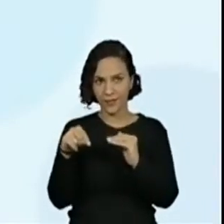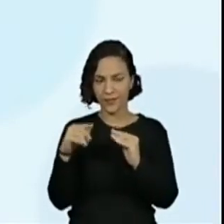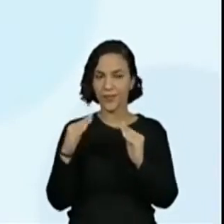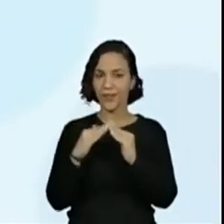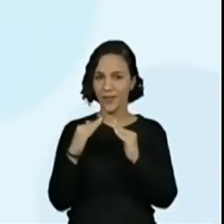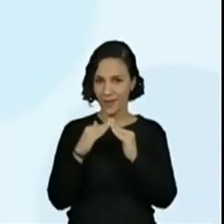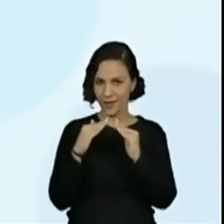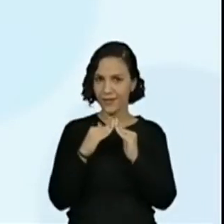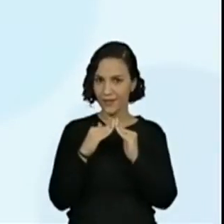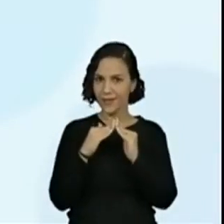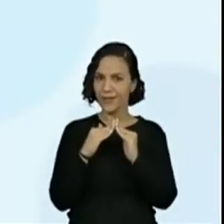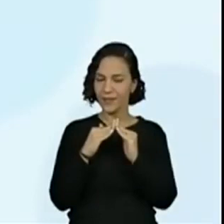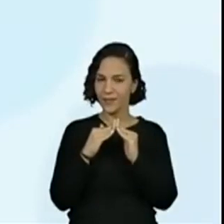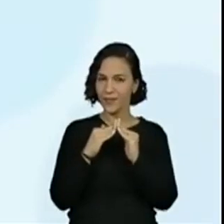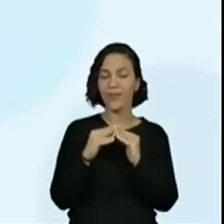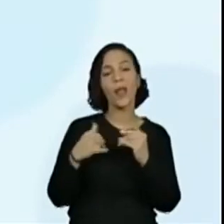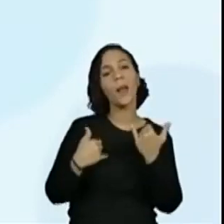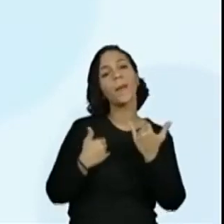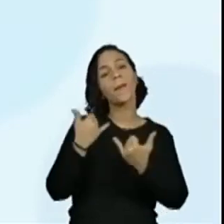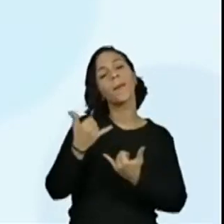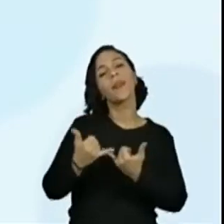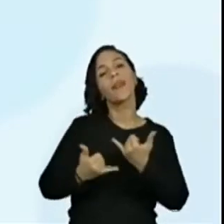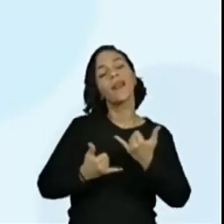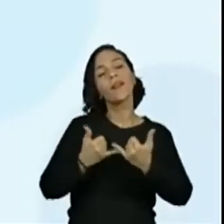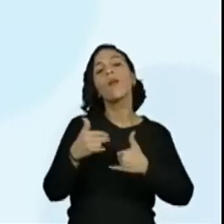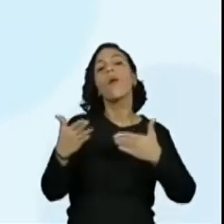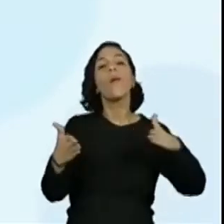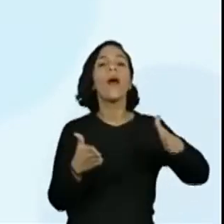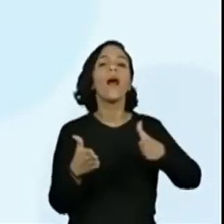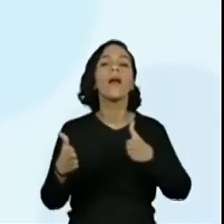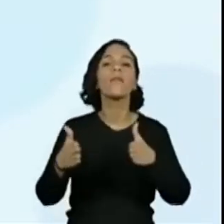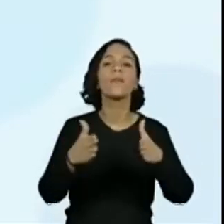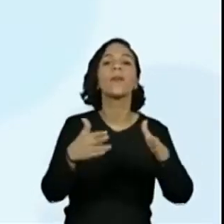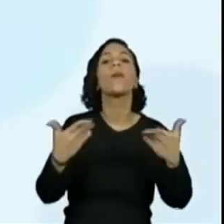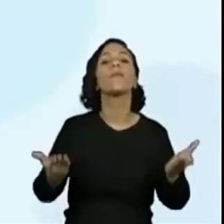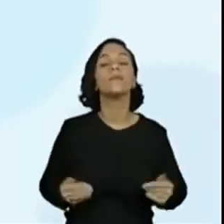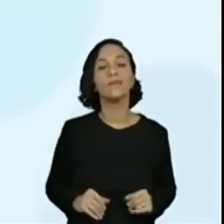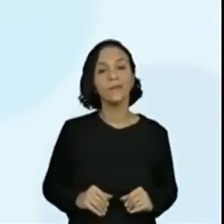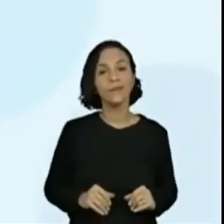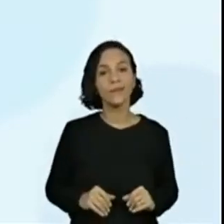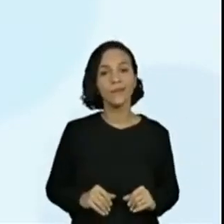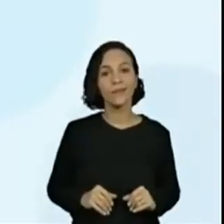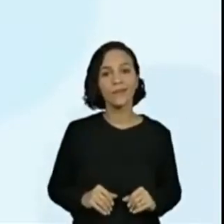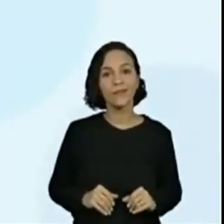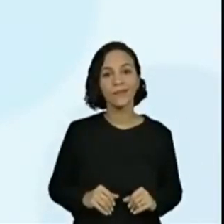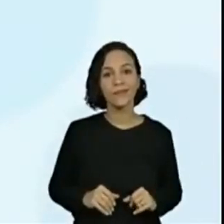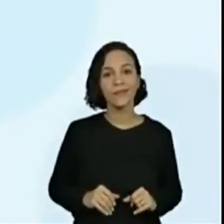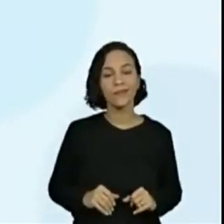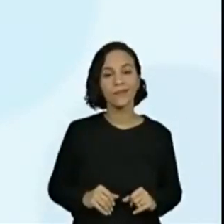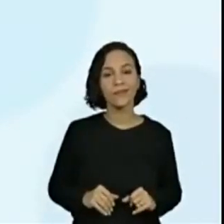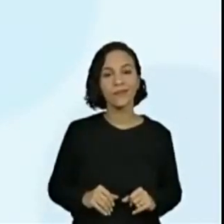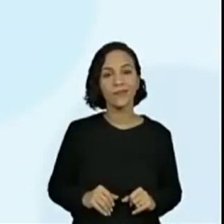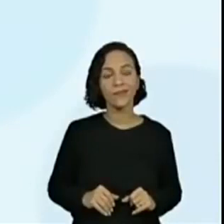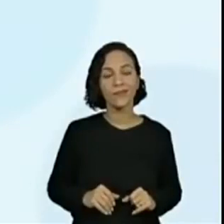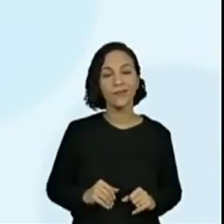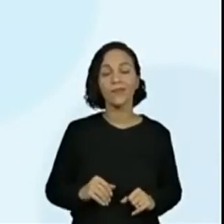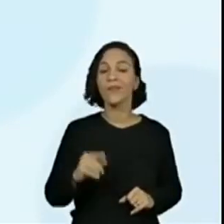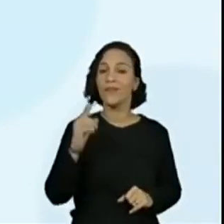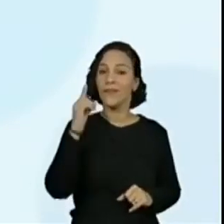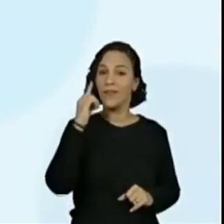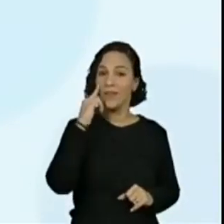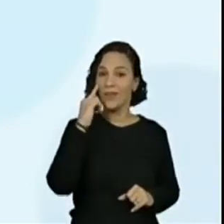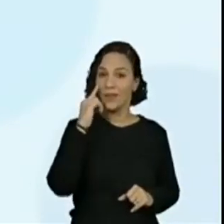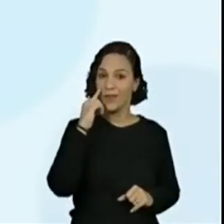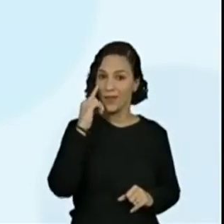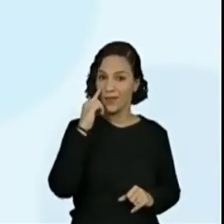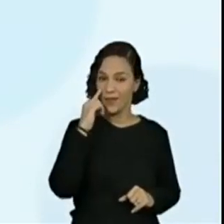brincarem nesse tanque de areia, qual caminho eles poderiam ir fazendo? Olha lá, o Emanuel colocou, vai para a esquerda.